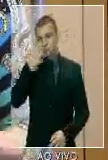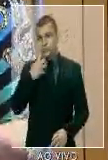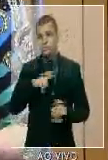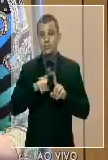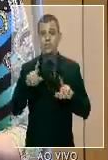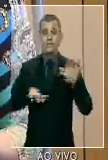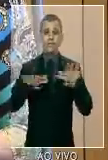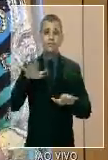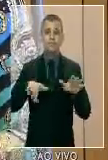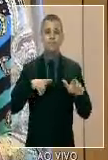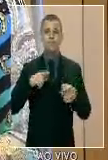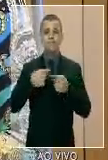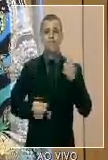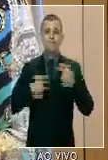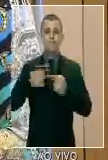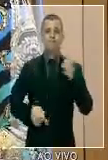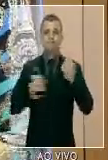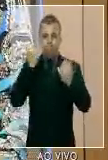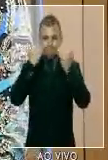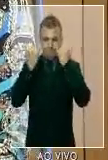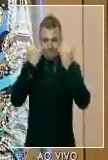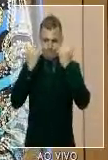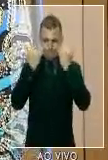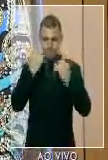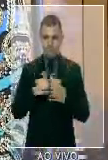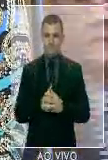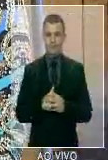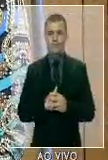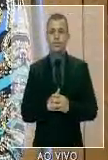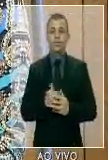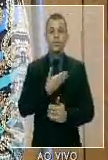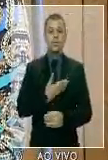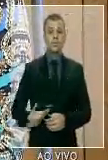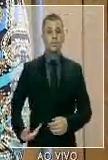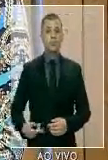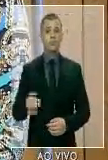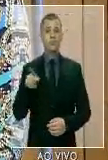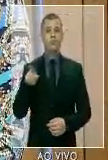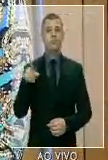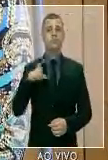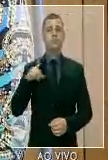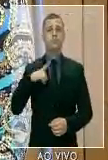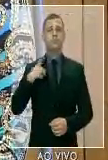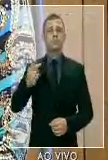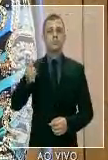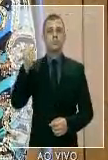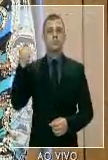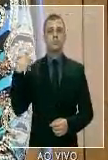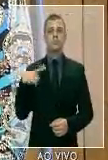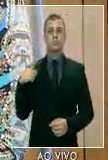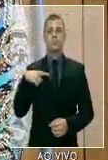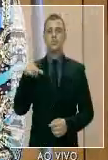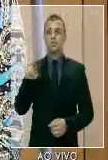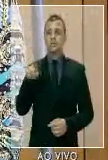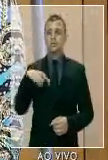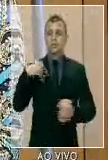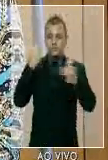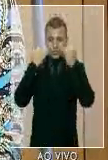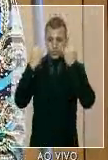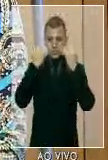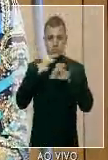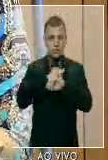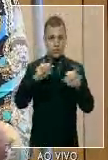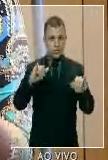desencontro de informações. O governo é isso desde sempre. A mesma informação que ele passa errada para